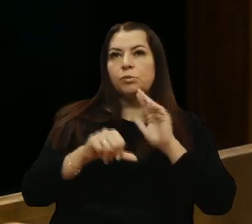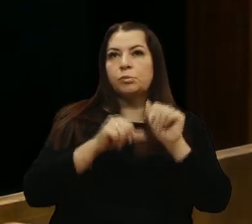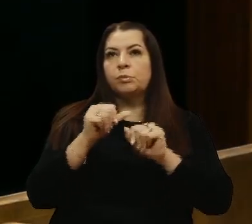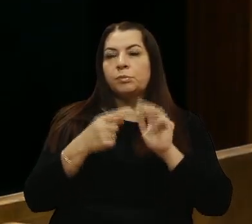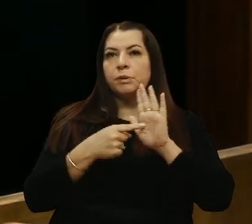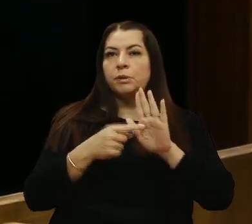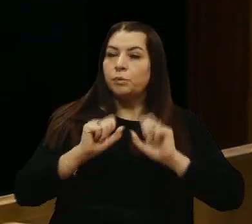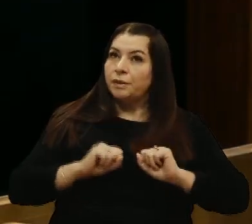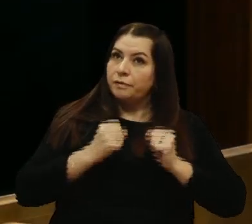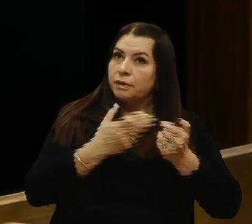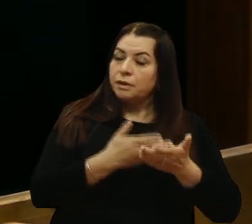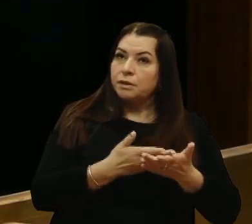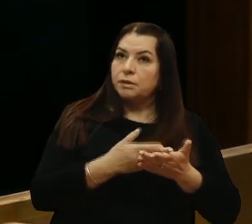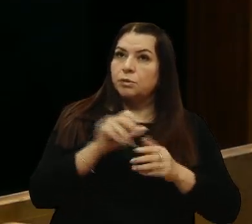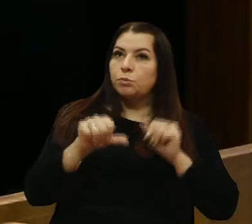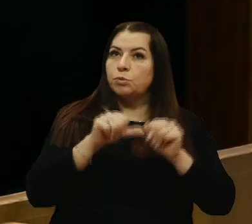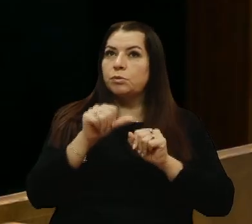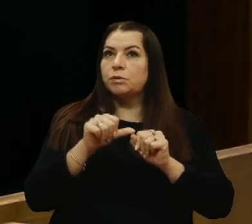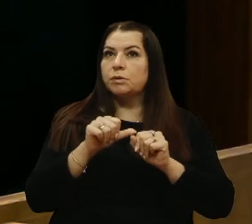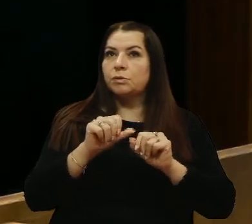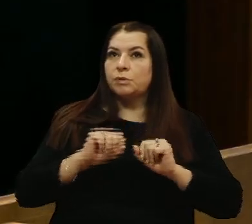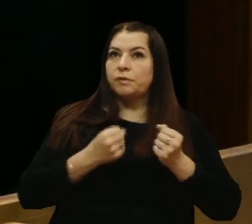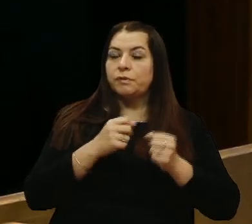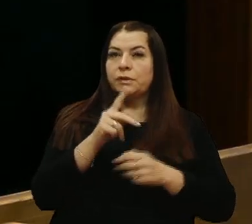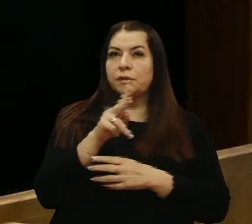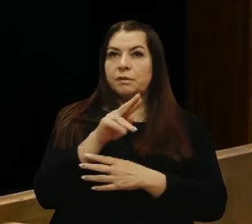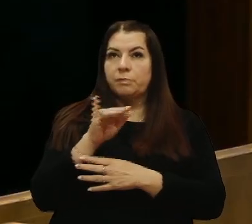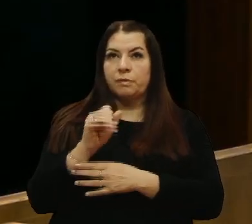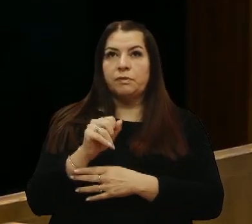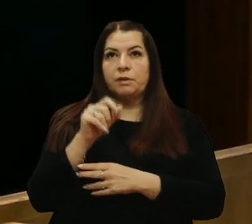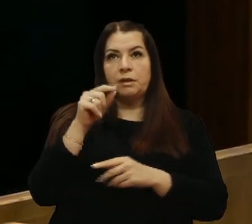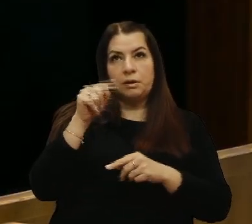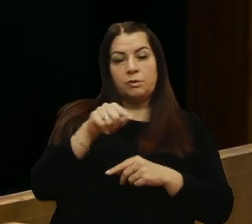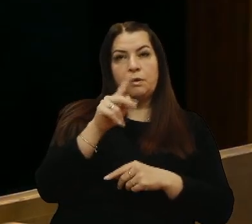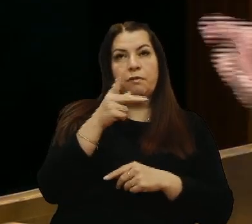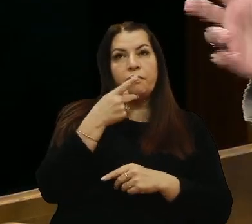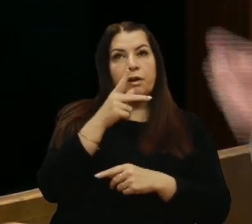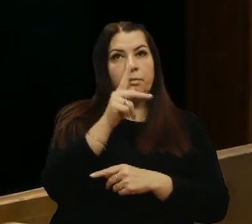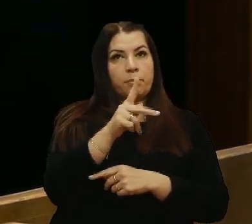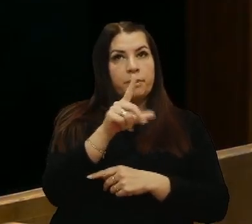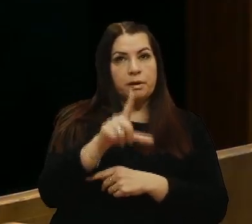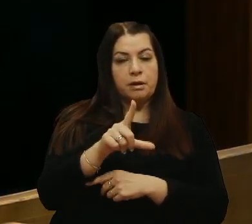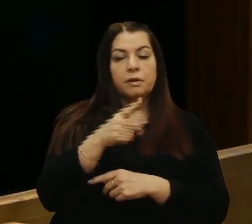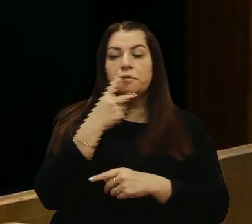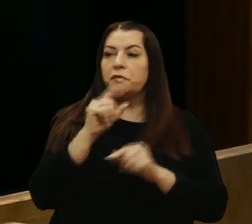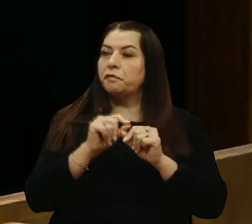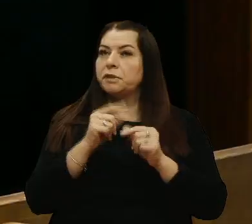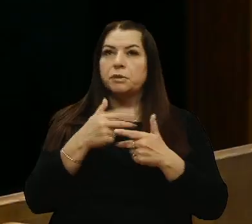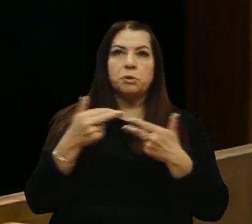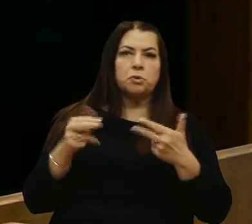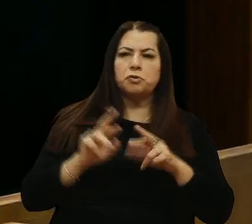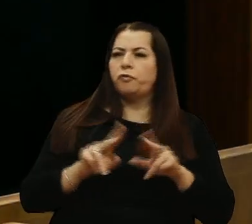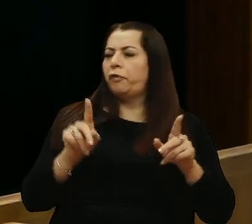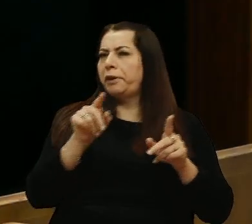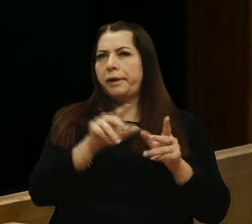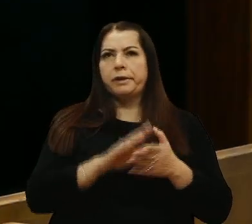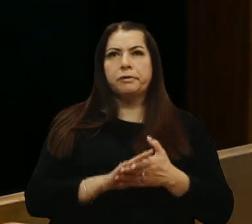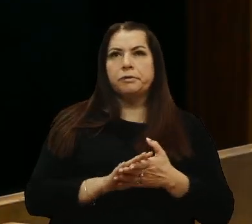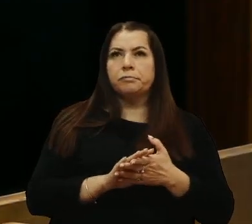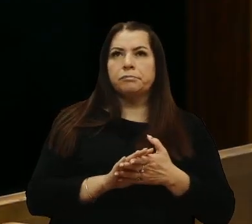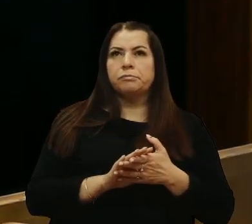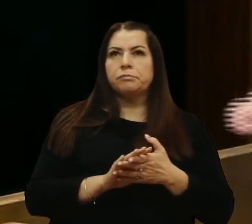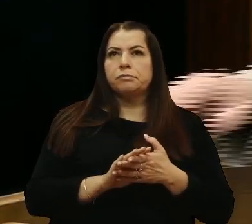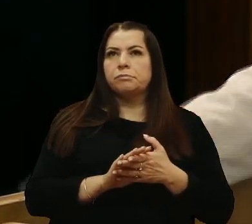apresentação de defesa, alterando o prazo de defesa prévia. É isso que diz o PL. Quem falar que vai fazer coisa diferente